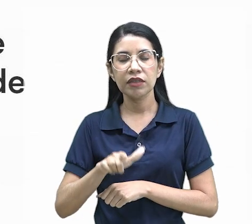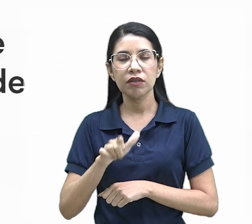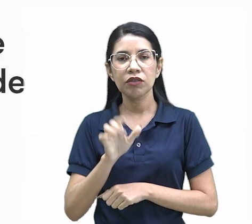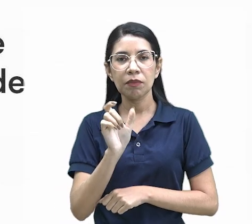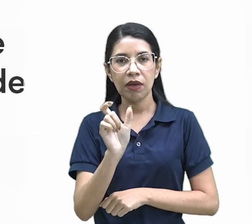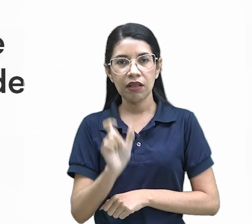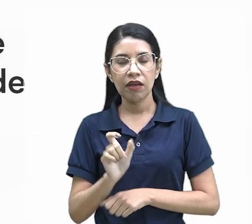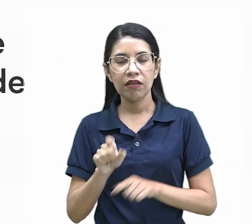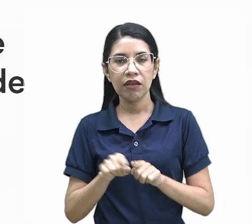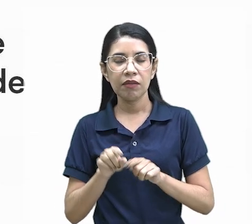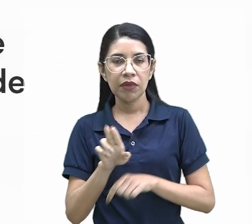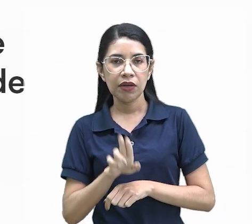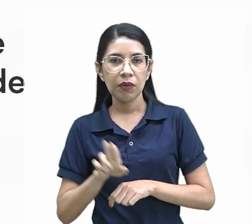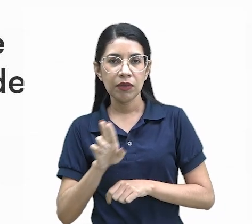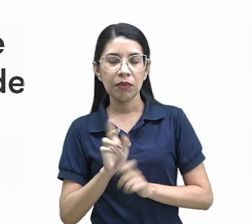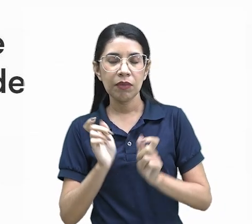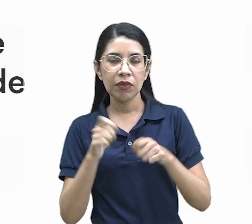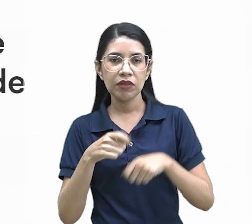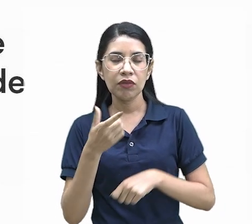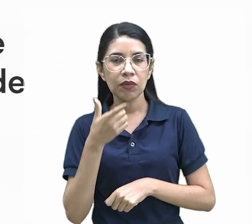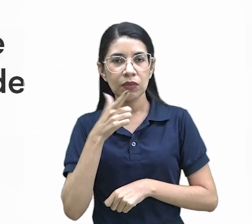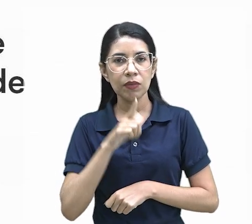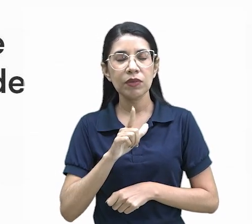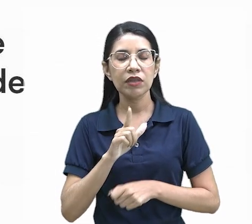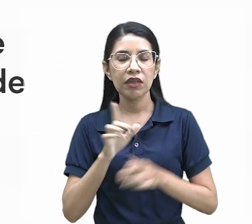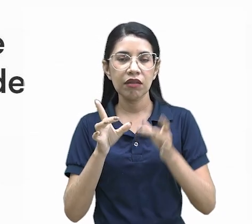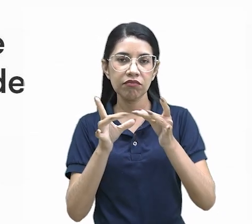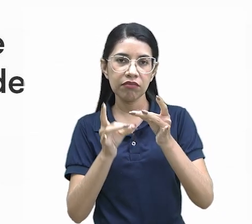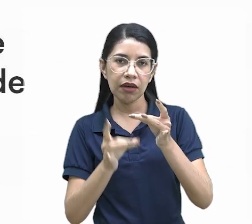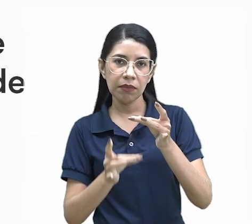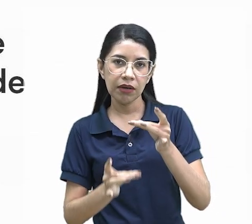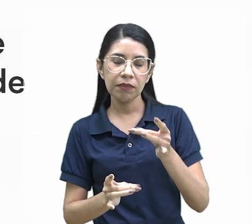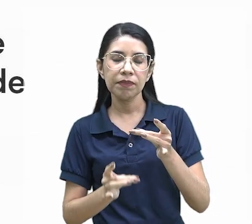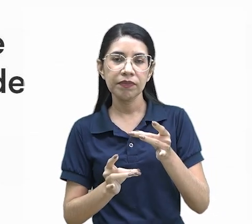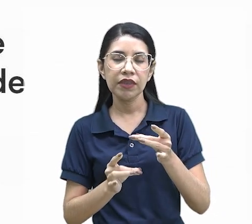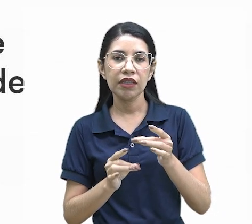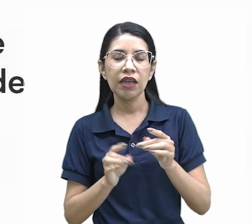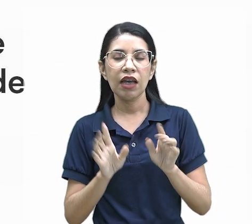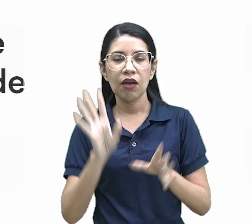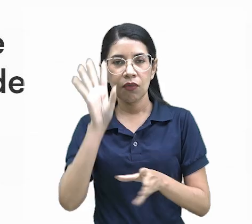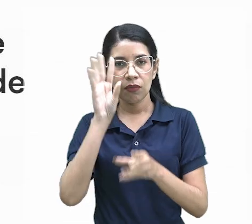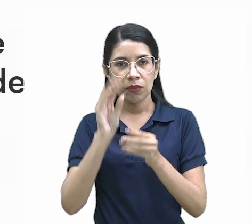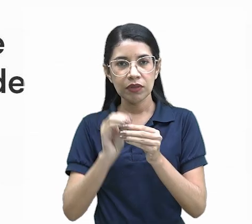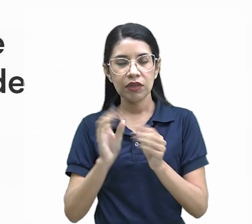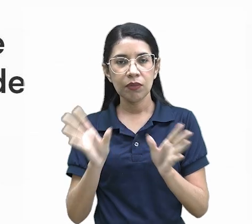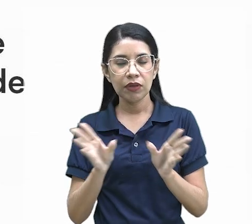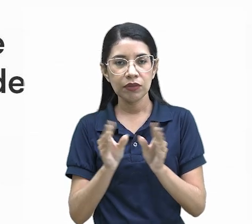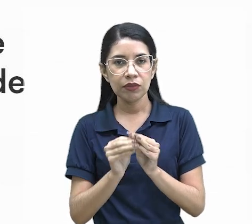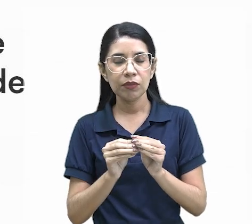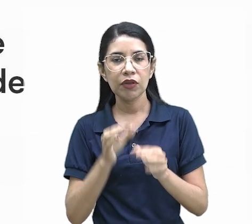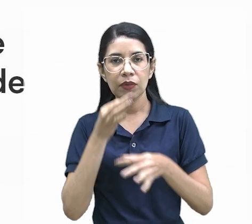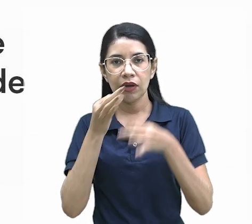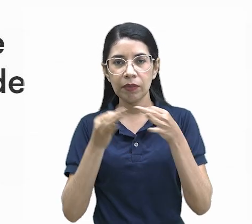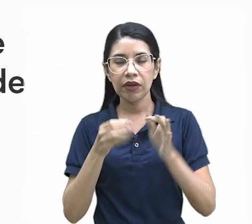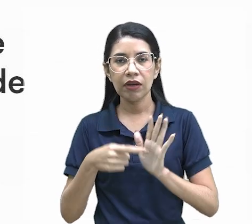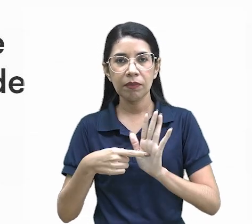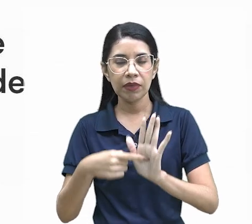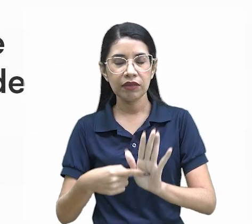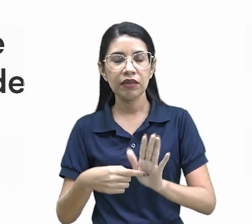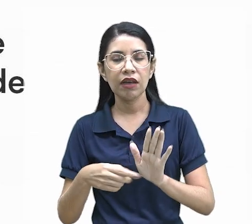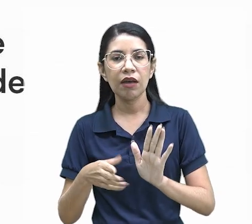palavras, etc., são utilizados para garantir a continuidade, como a conclusão resume os argumentos e apresenta a proposta